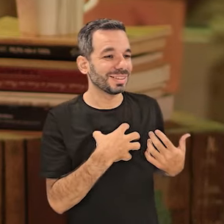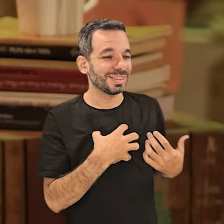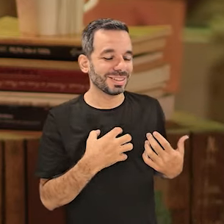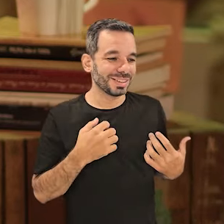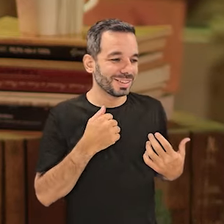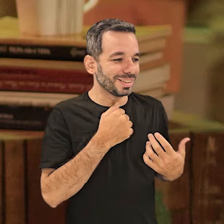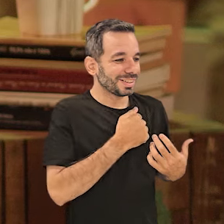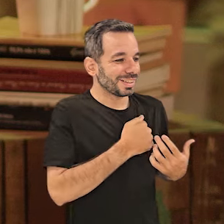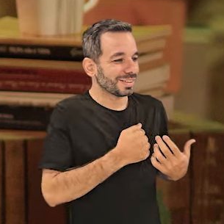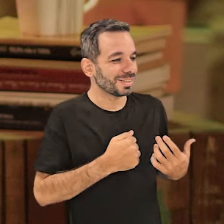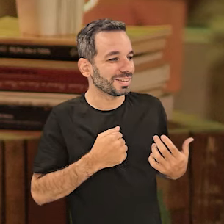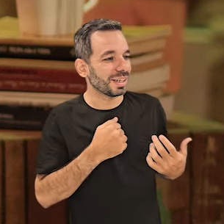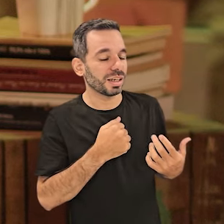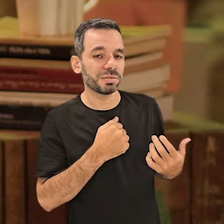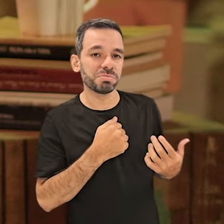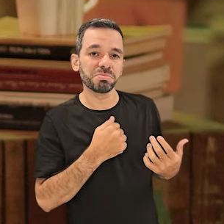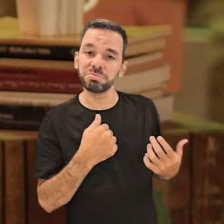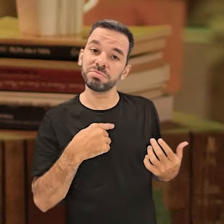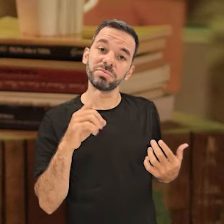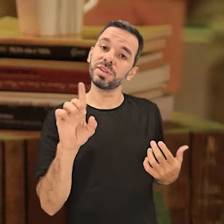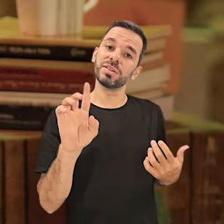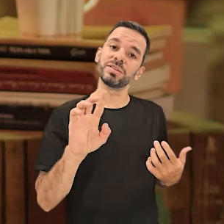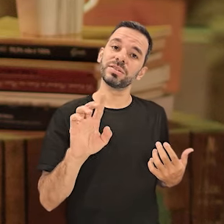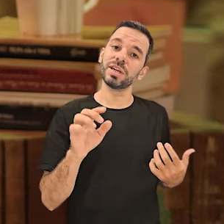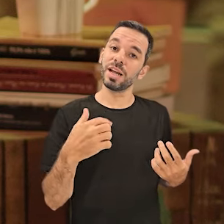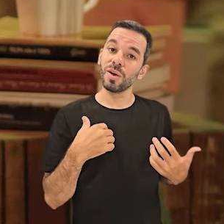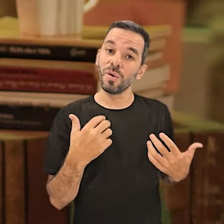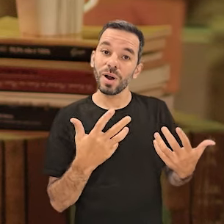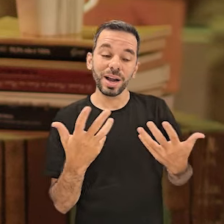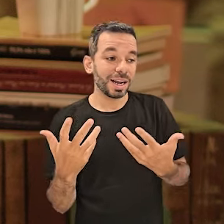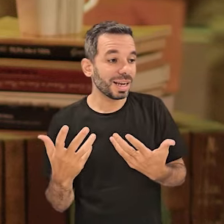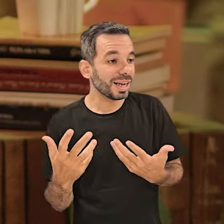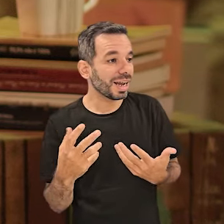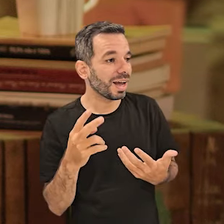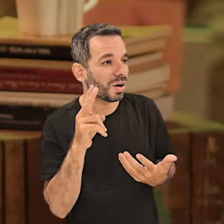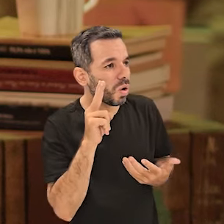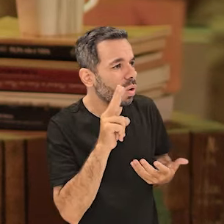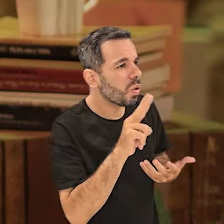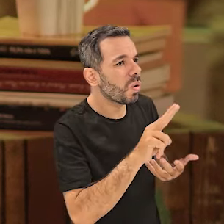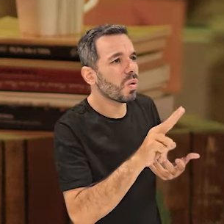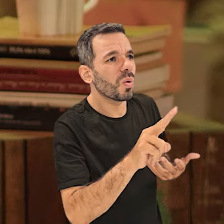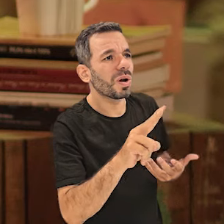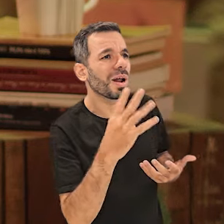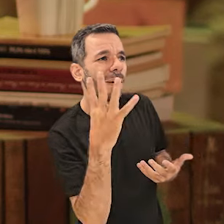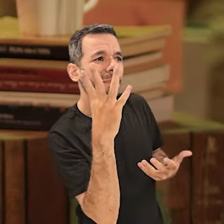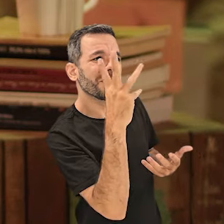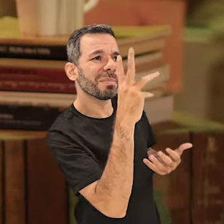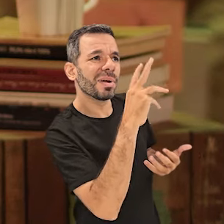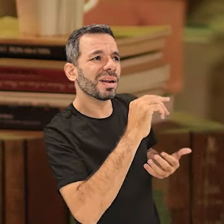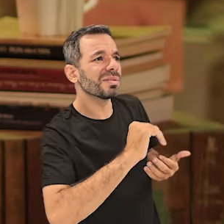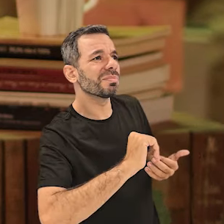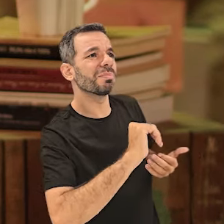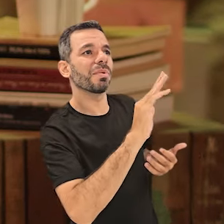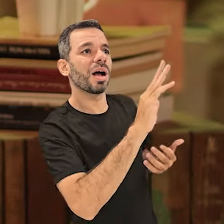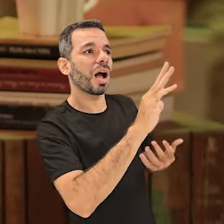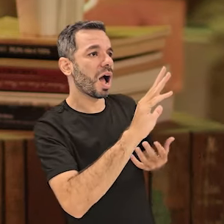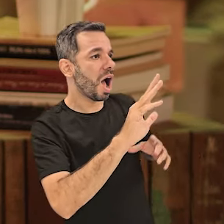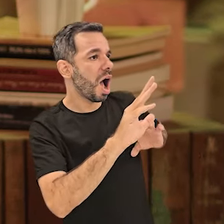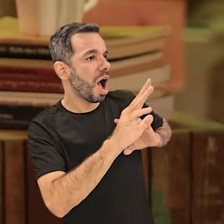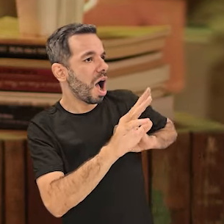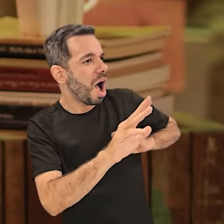das flores se despedem. Eu não. Quero estar atento e sensível às belezas mais altas,